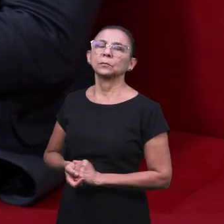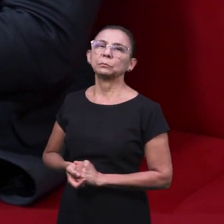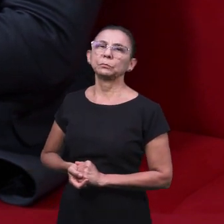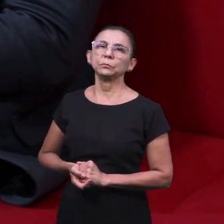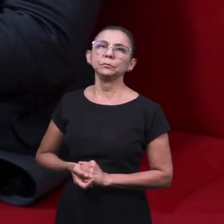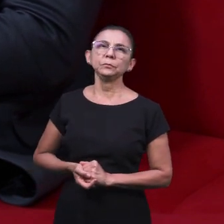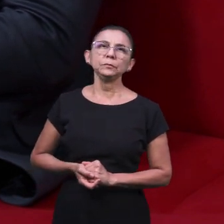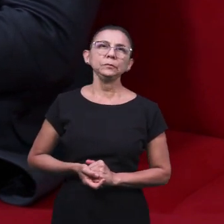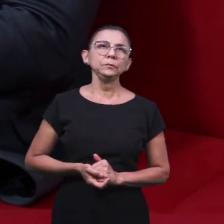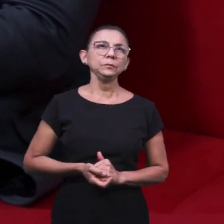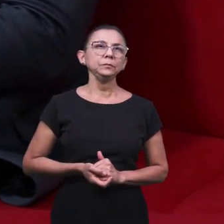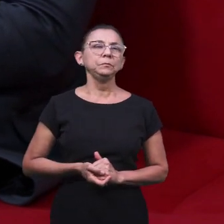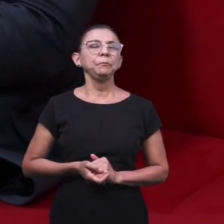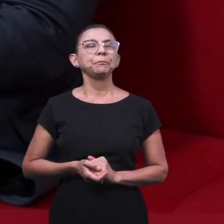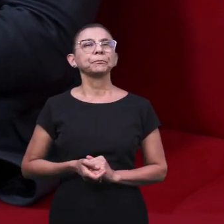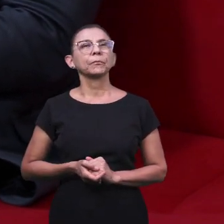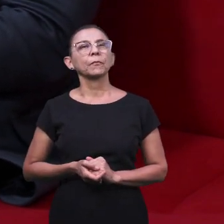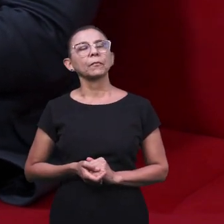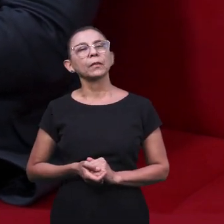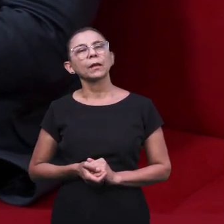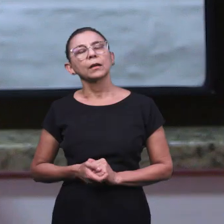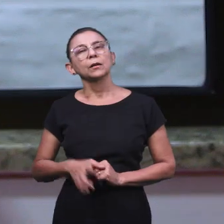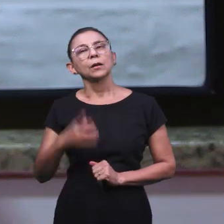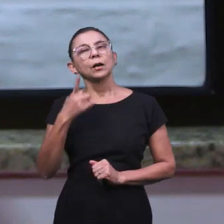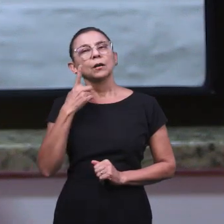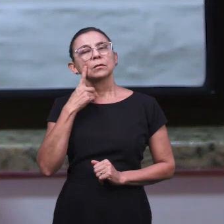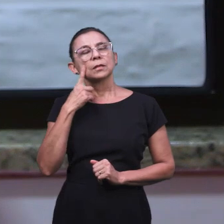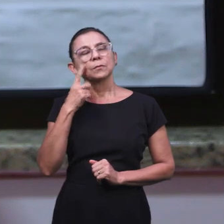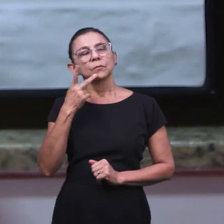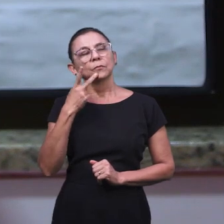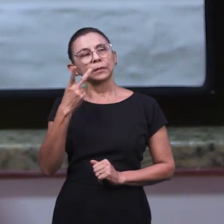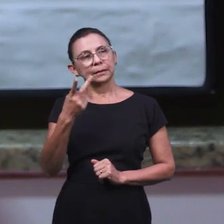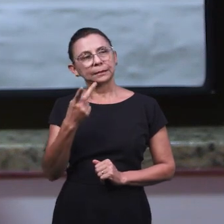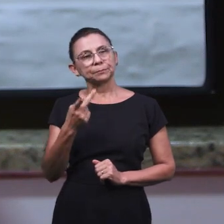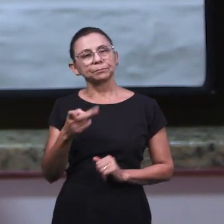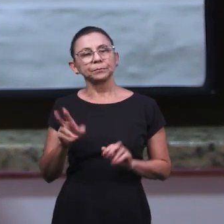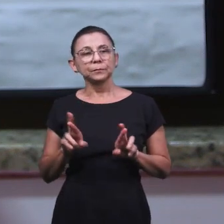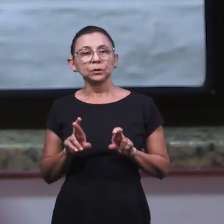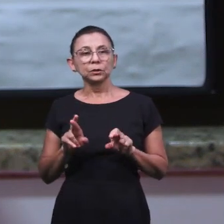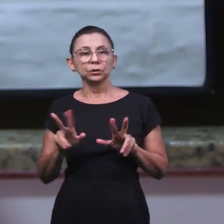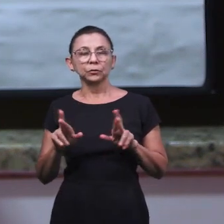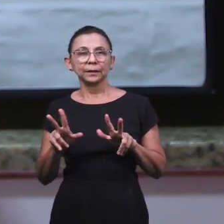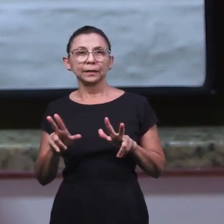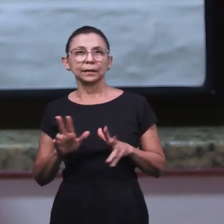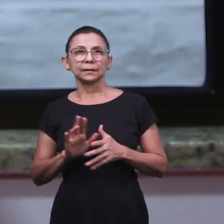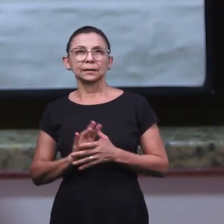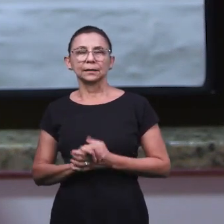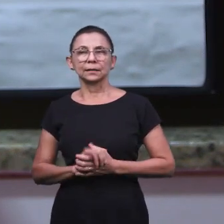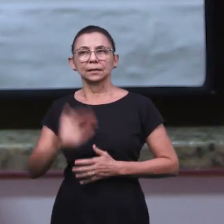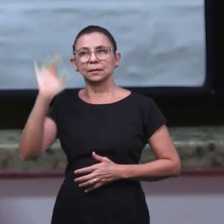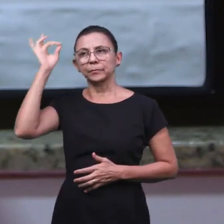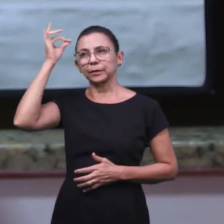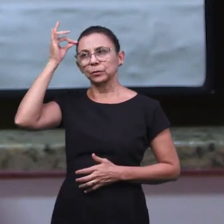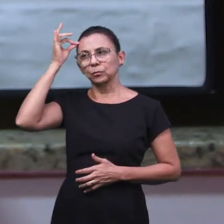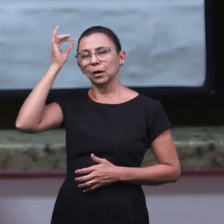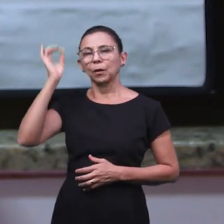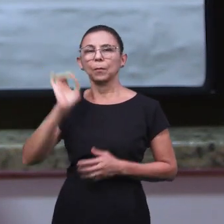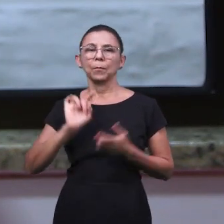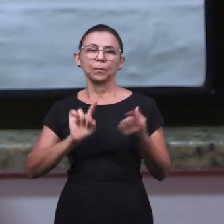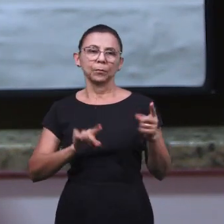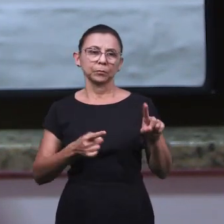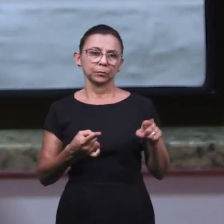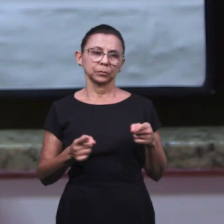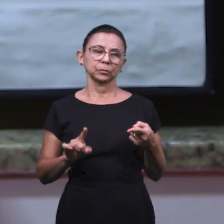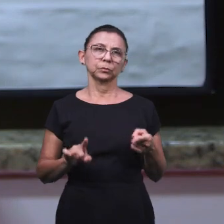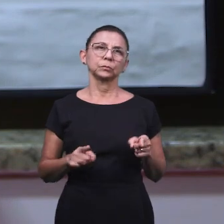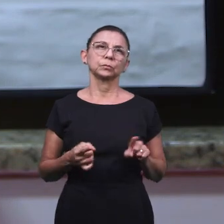experiência espiritual na música? particularmente para mim, é a figura de João